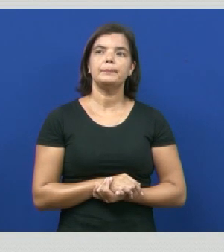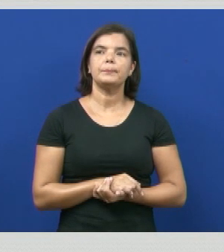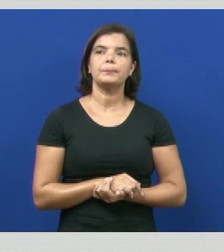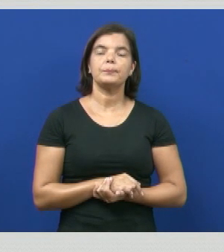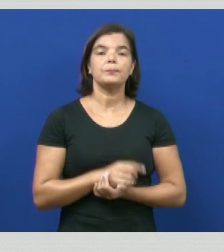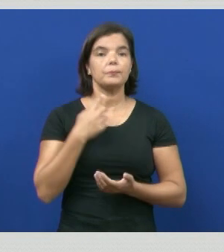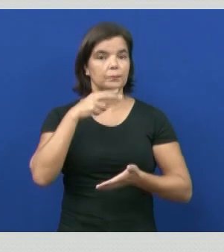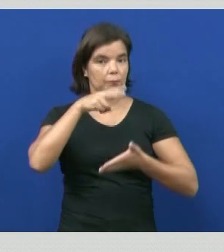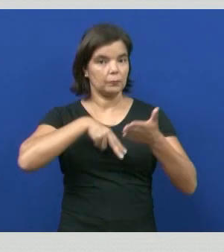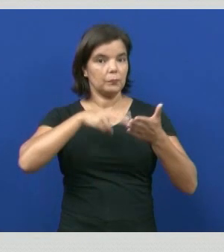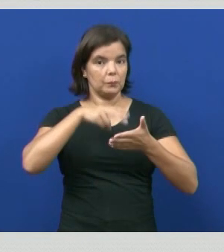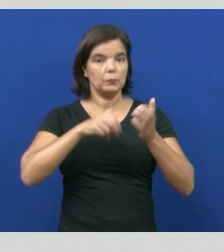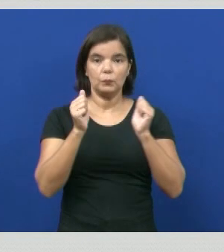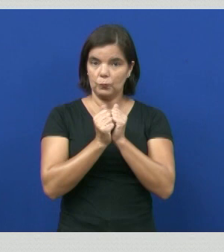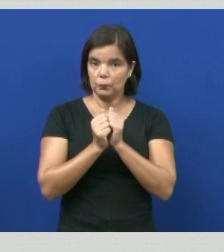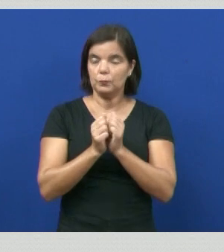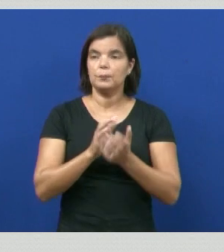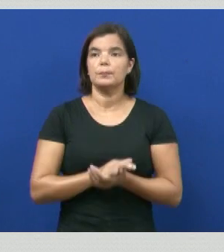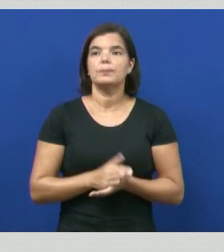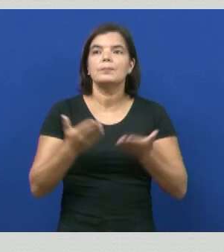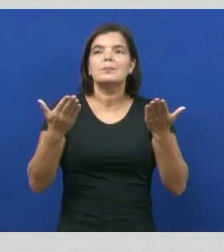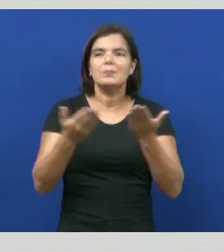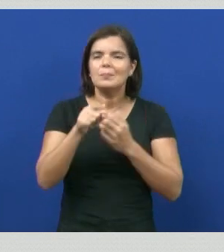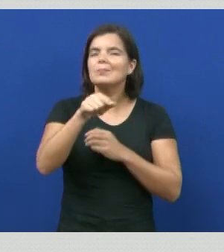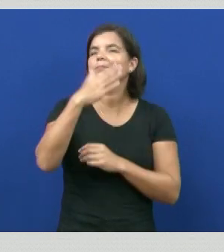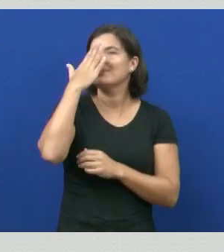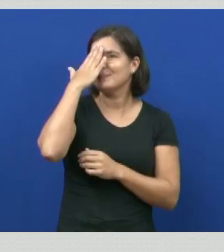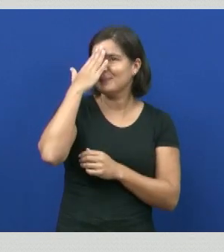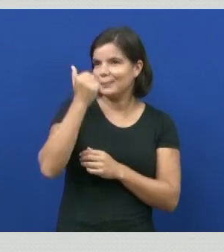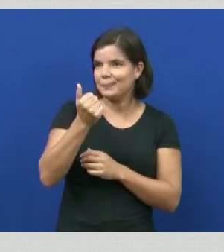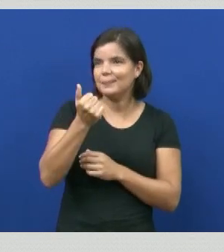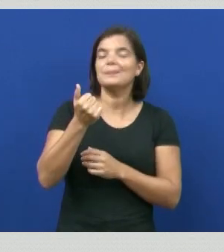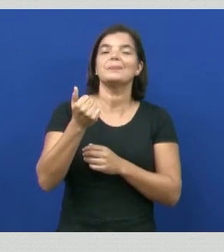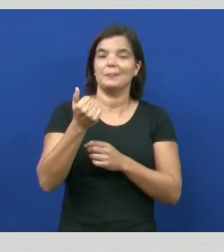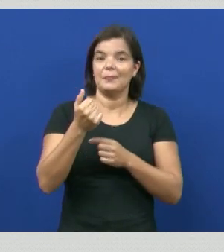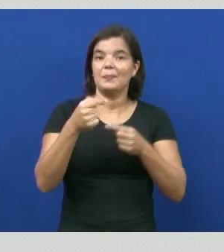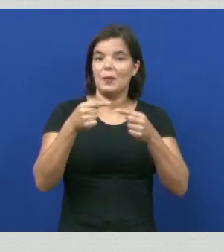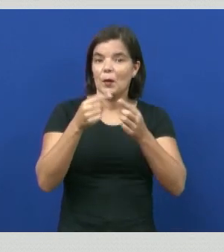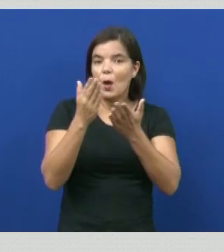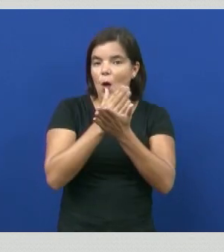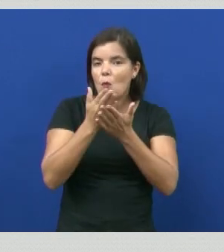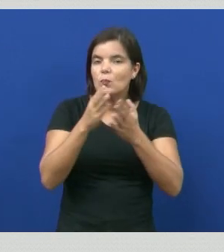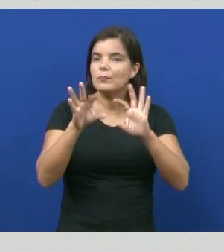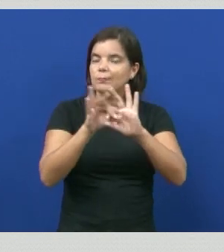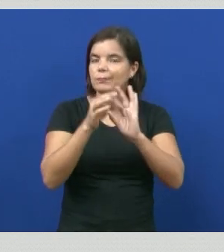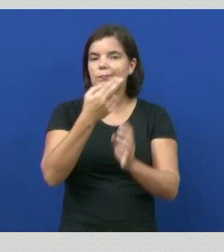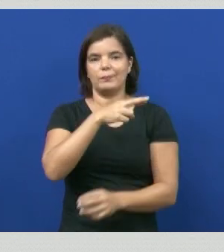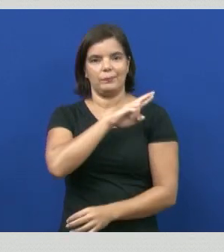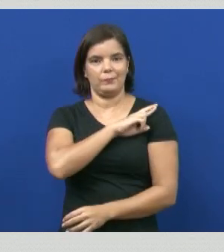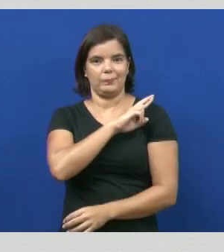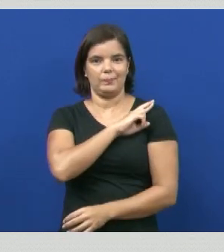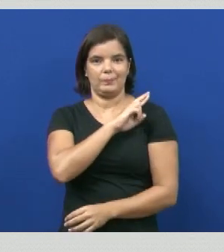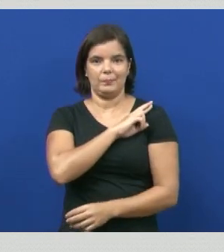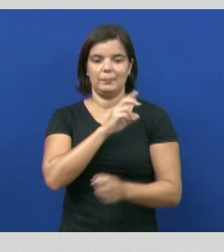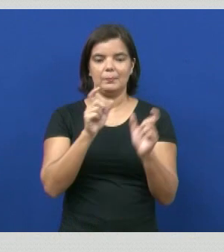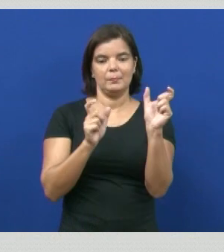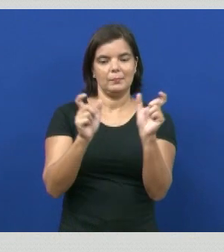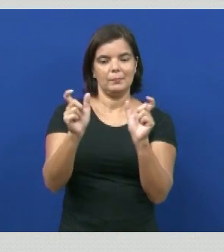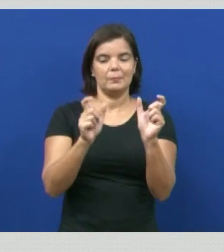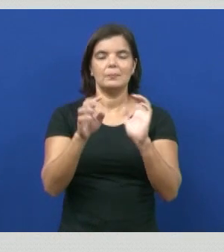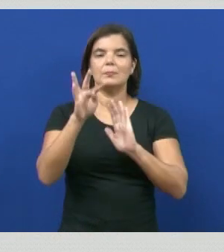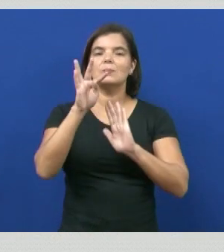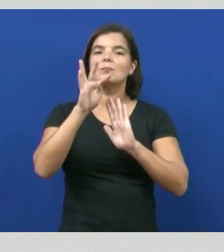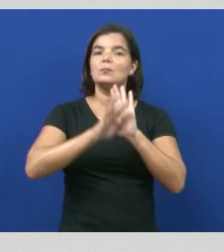Façam a leitura comigo, por favor. Agora, você já sabe que as conjunções são alguns dos conectores responsáveis pela conexão entre as partes do